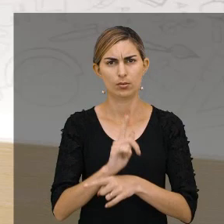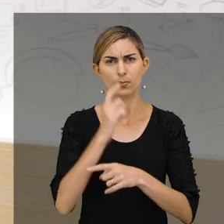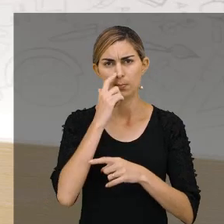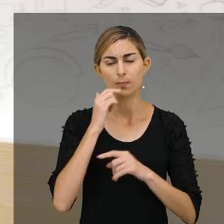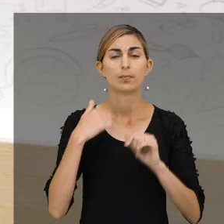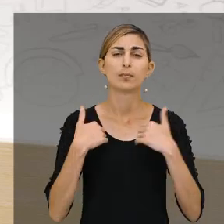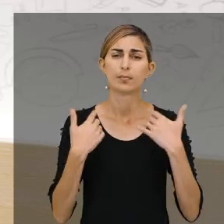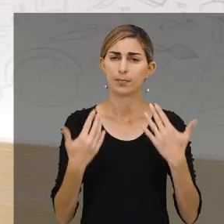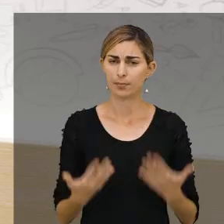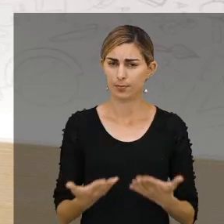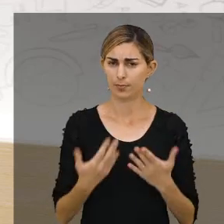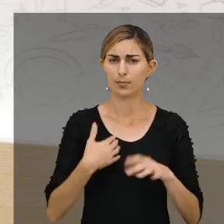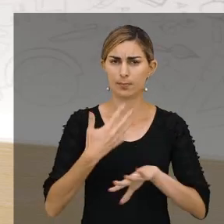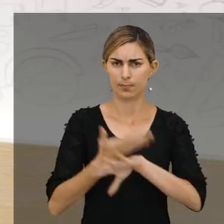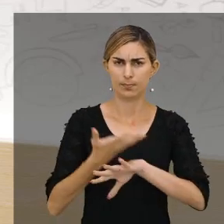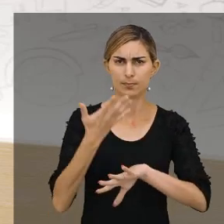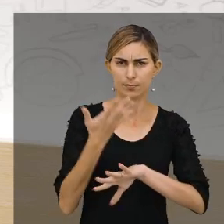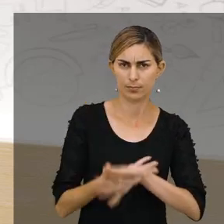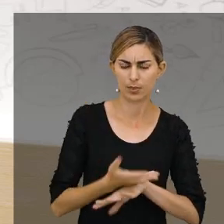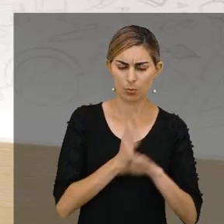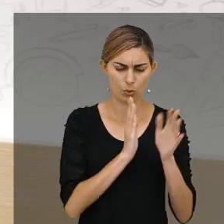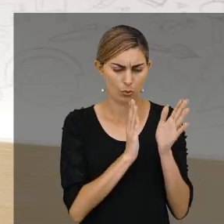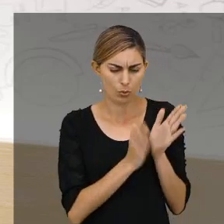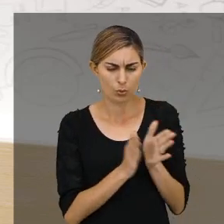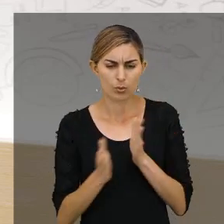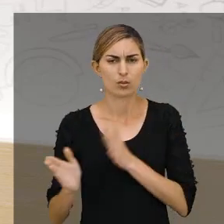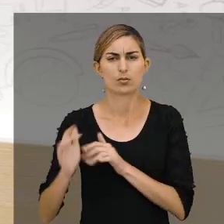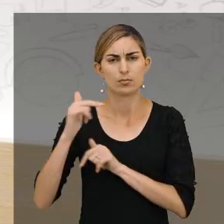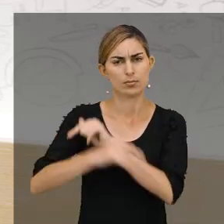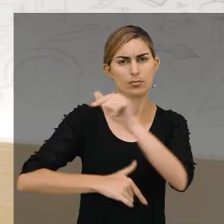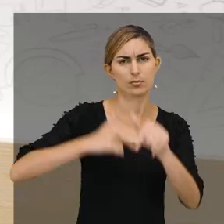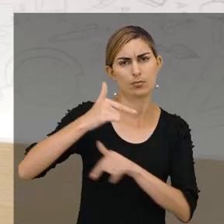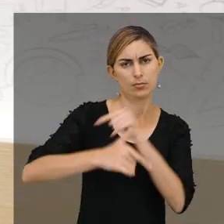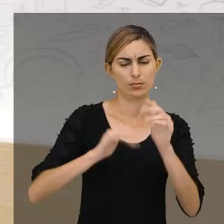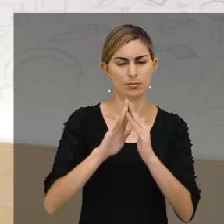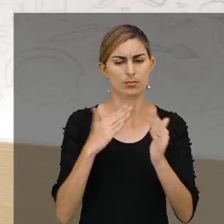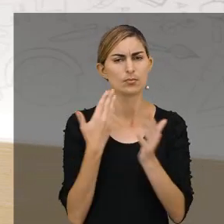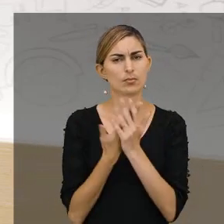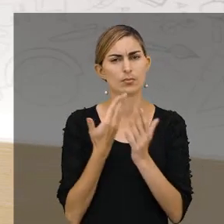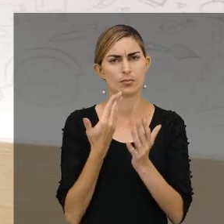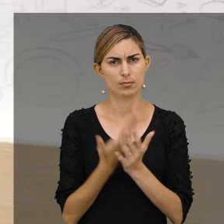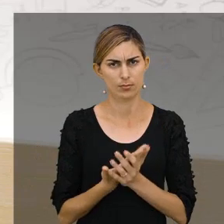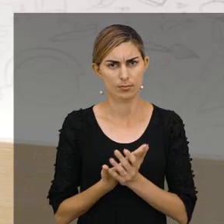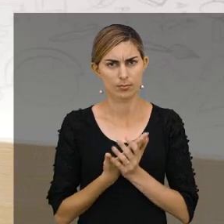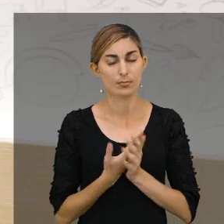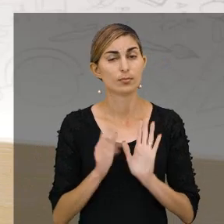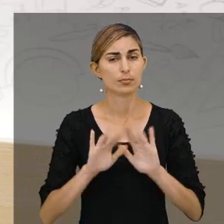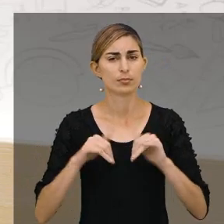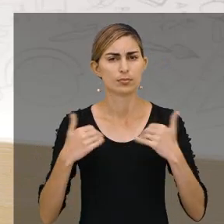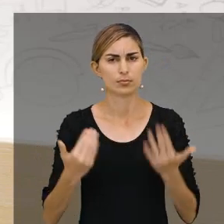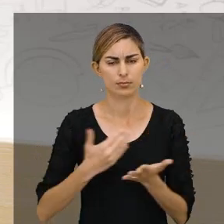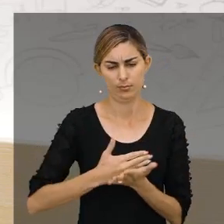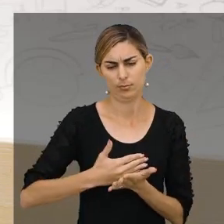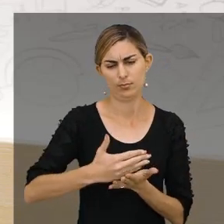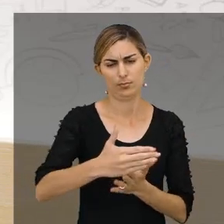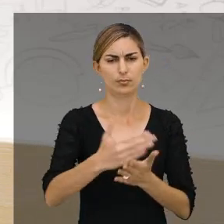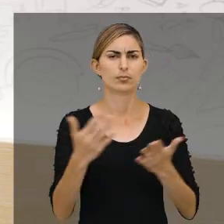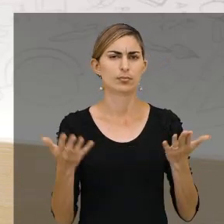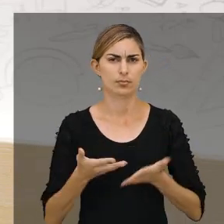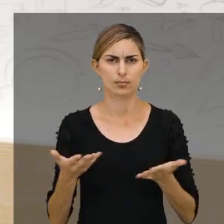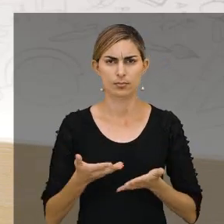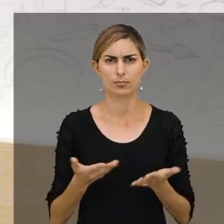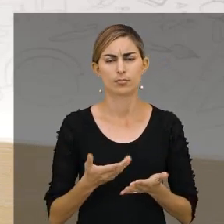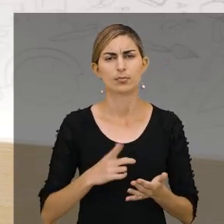é? E com a disciplina de Organização do Trabalho Escolar. Então, a partir de